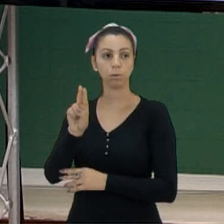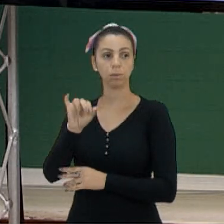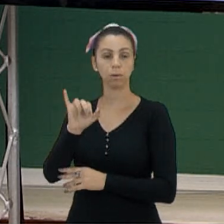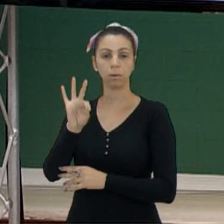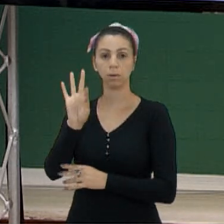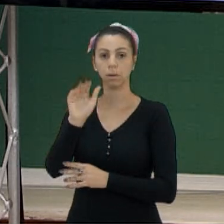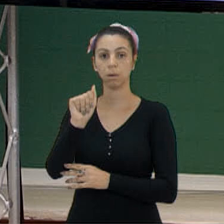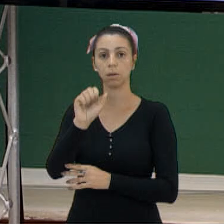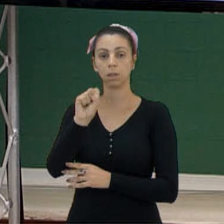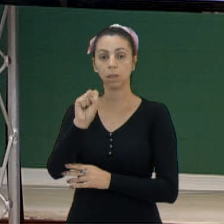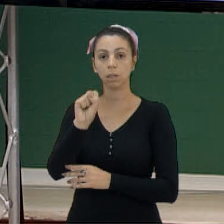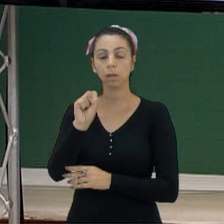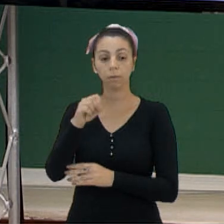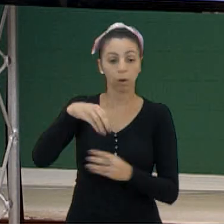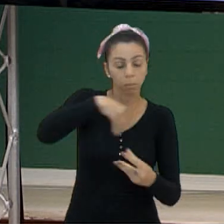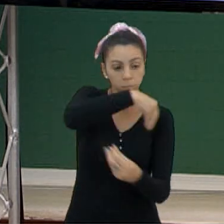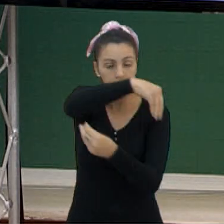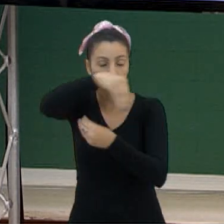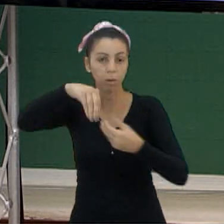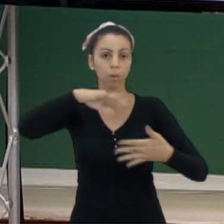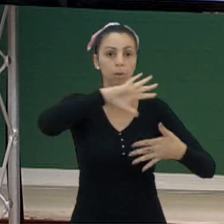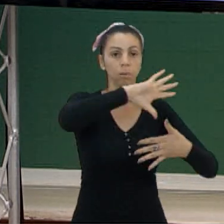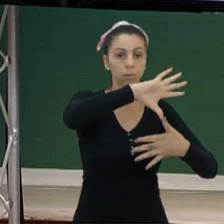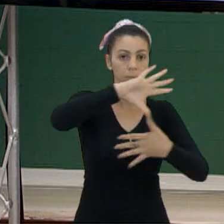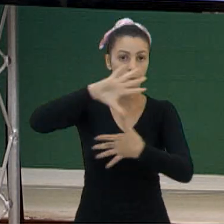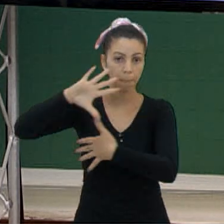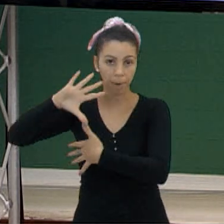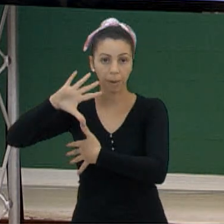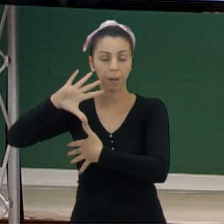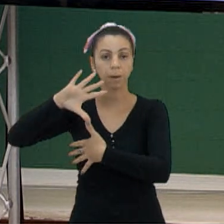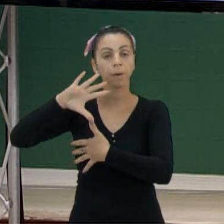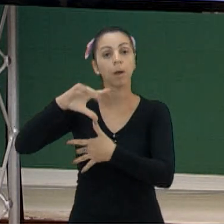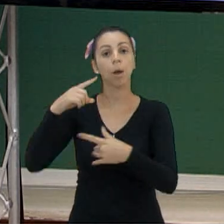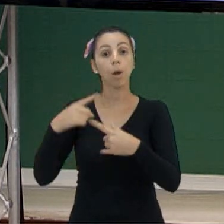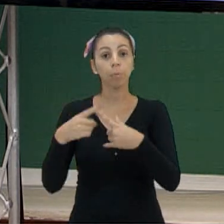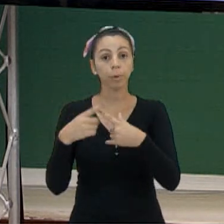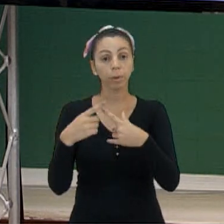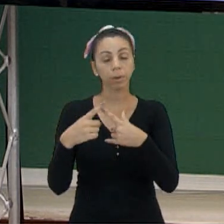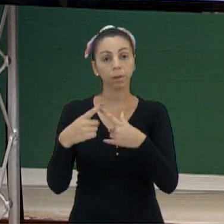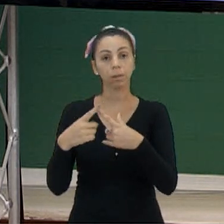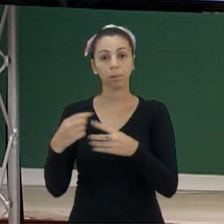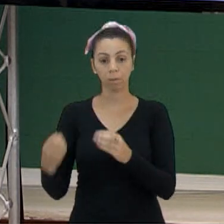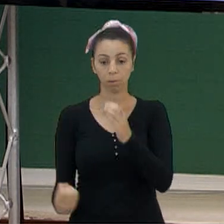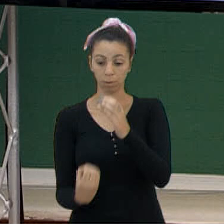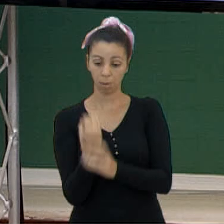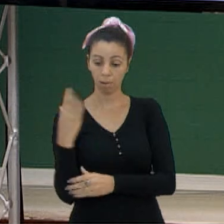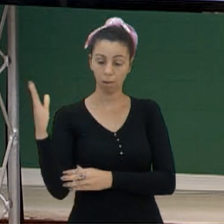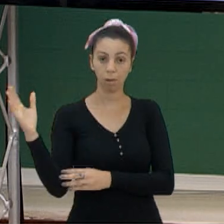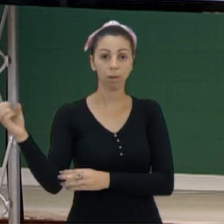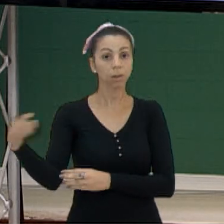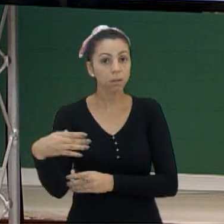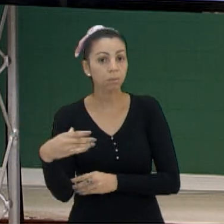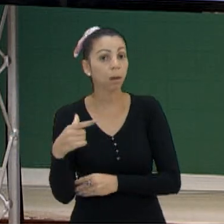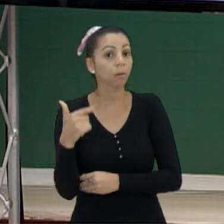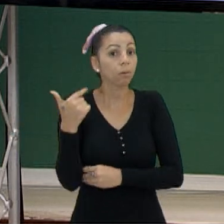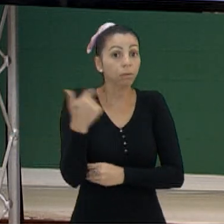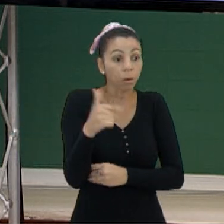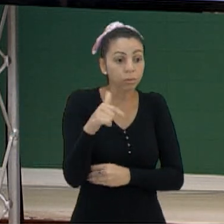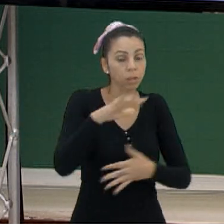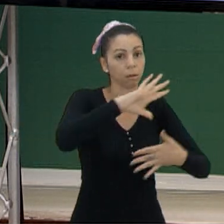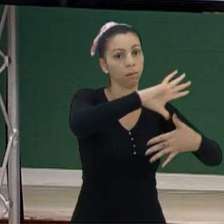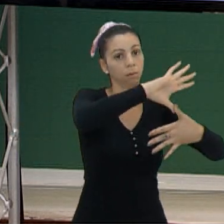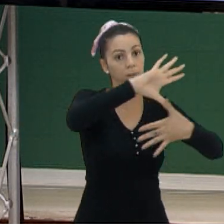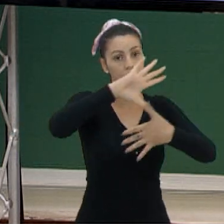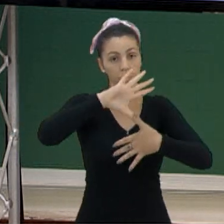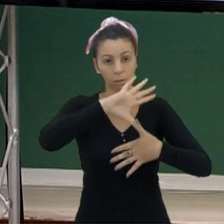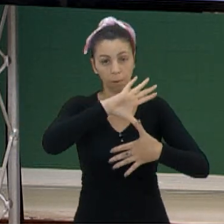as Américas, porque o Renascimento não existia nas Américas. Foi a época de descobrimento. Mas o Barroco já vai existir